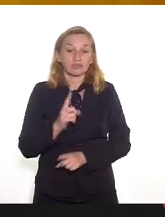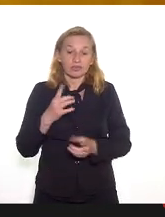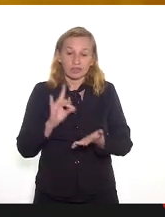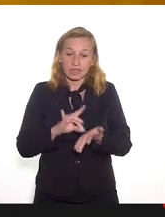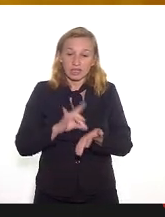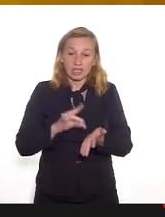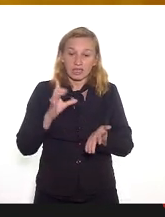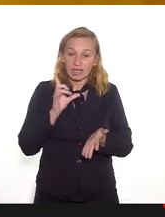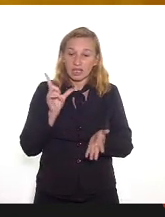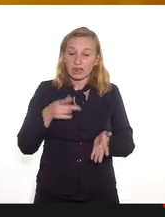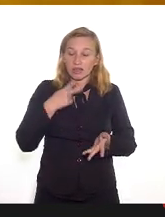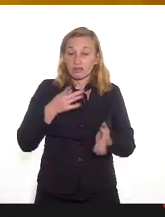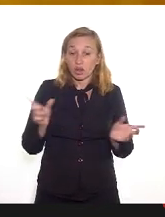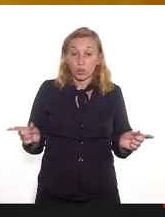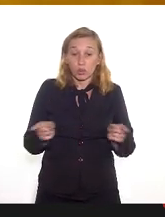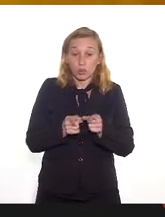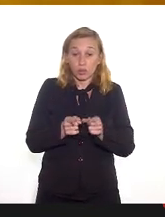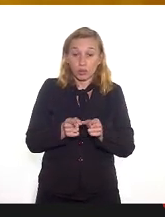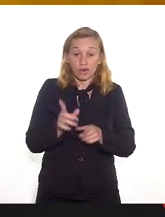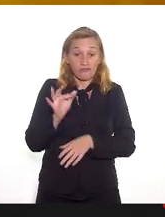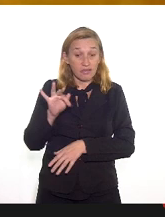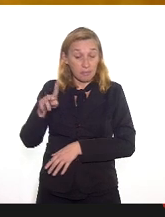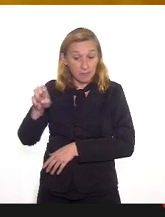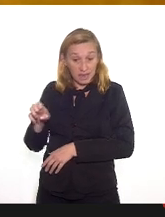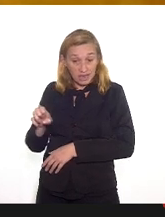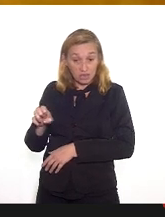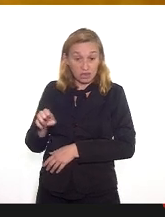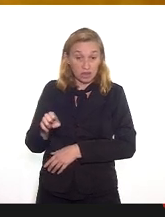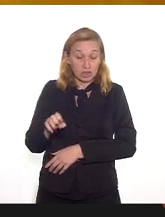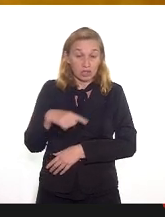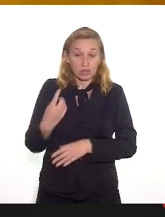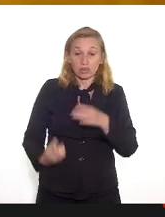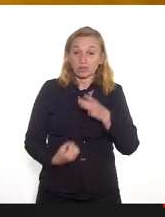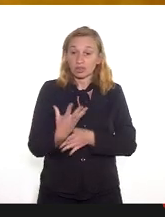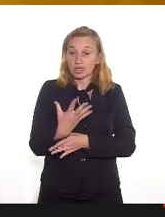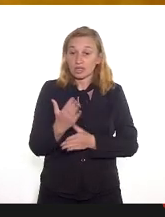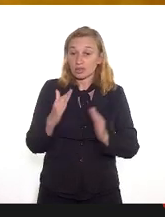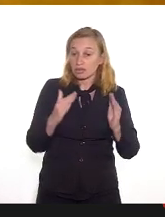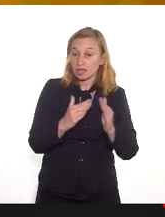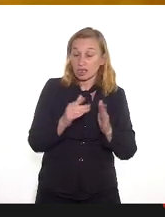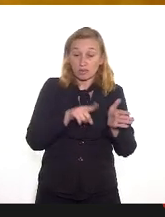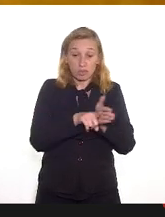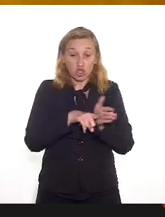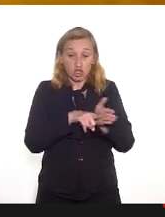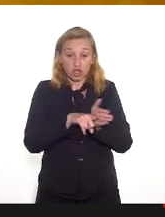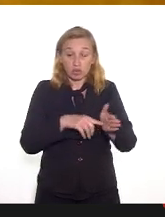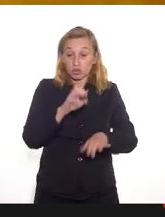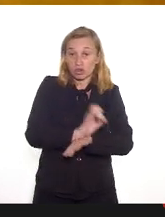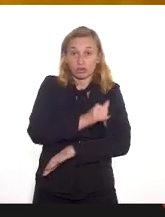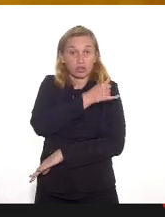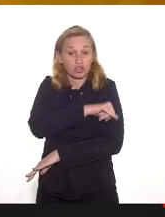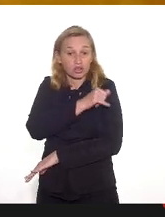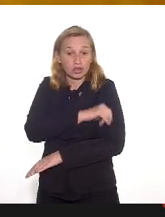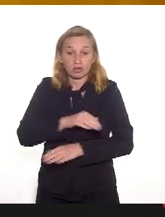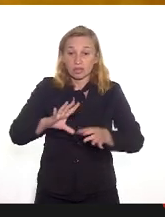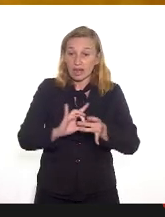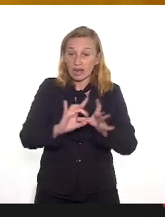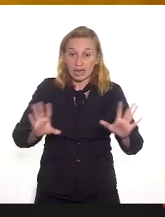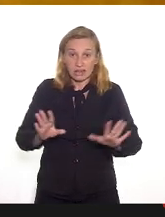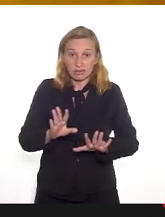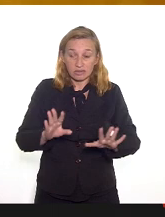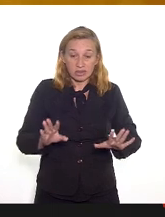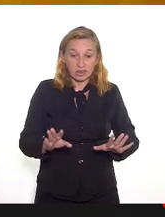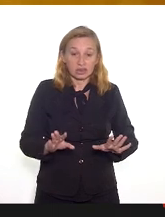vai ser bem curta, dizer que a FAPERJ, a nossa Fundação Carlos Chagas Fidjian para Pesquisa do Estado do Rio de Janeiro, está aberta aí